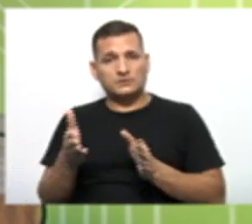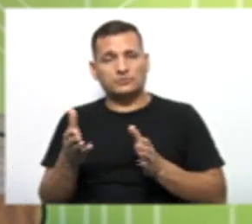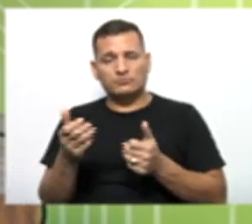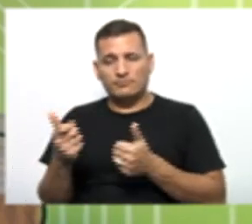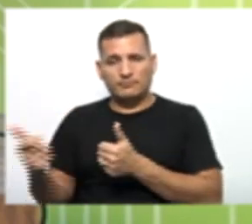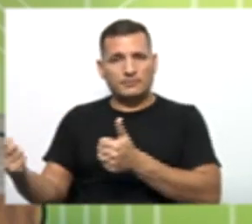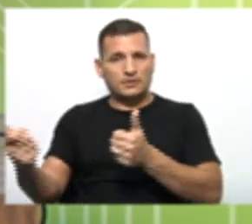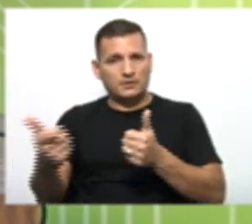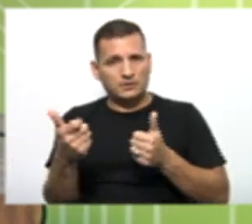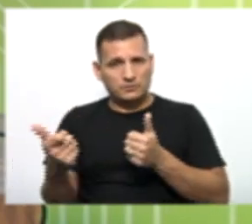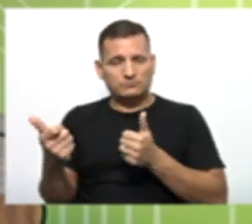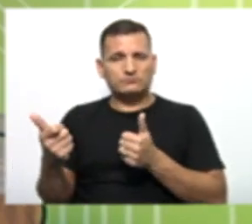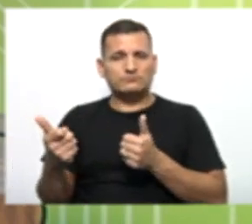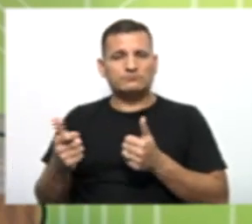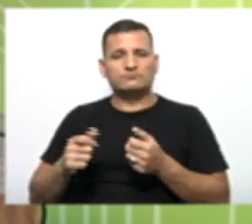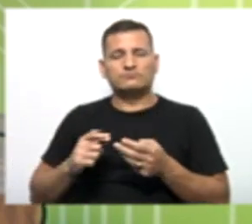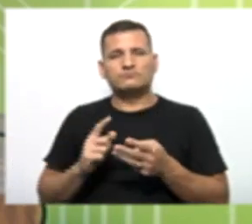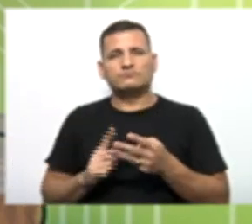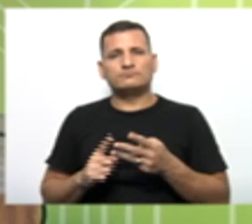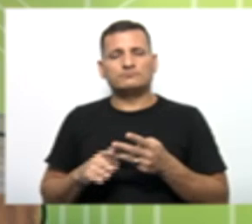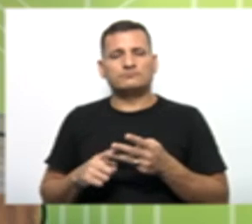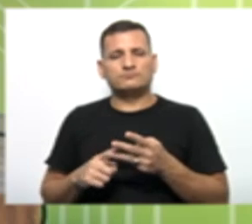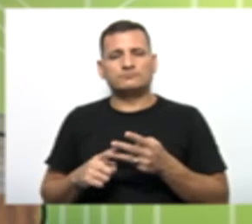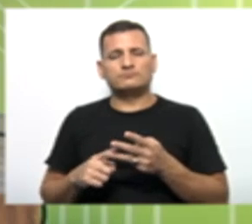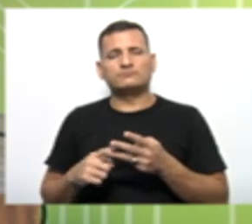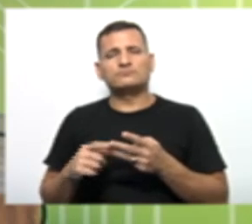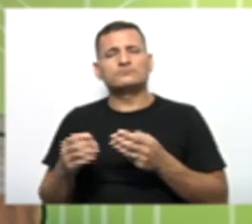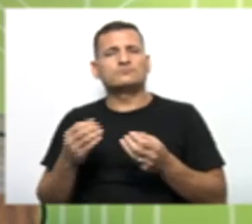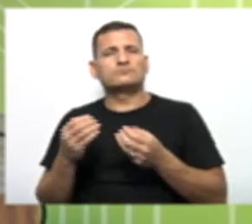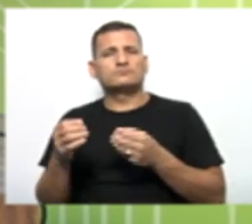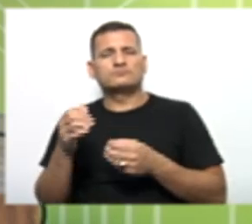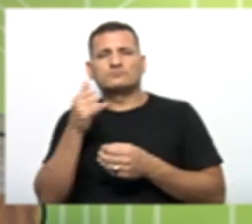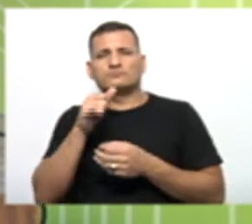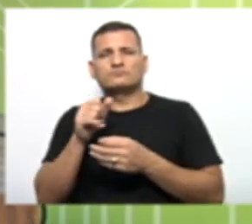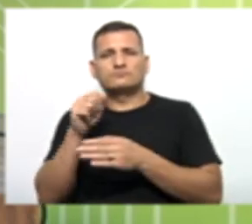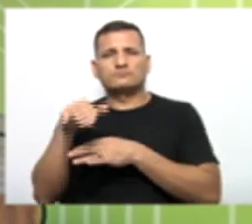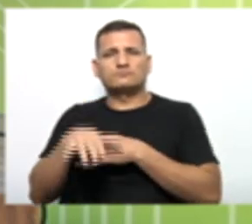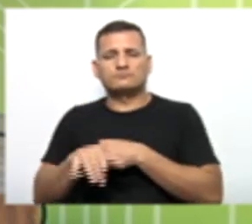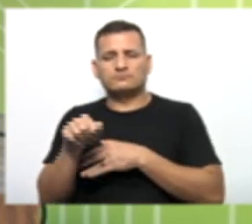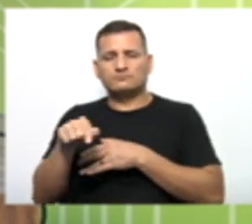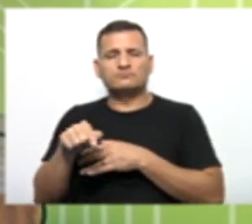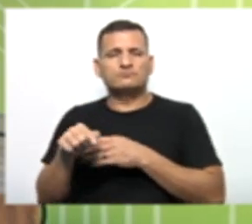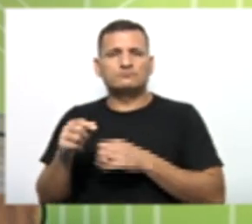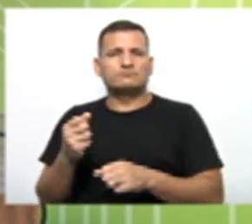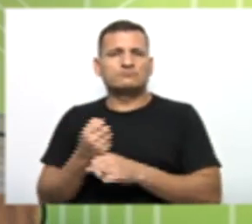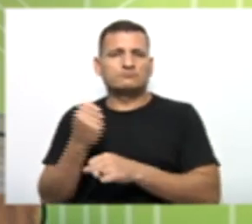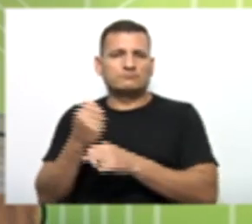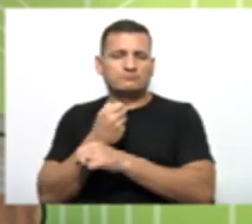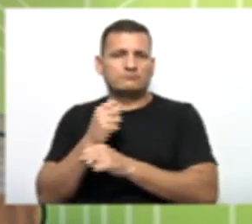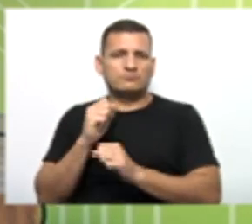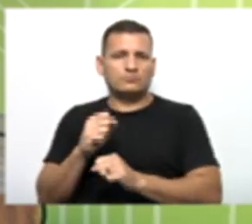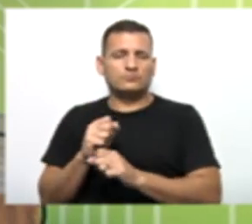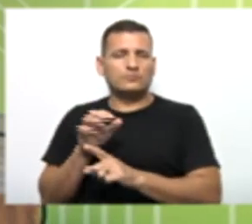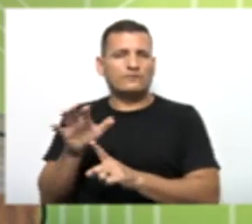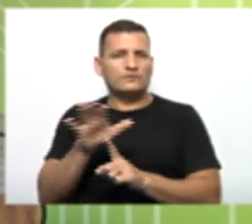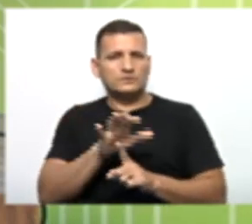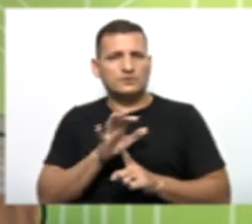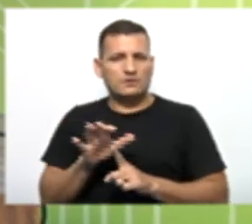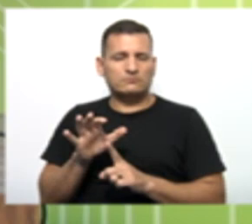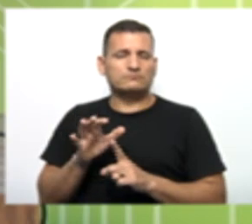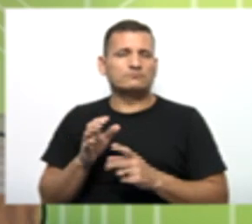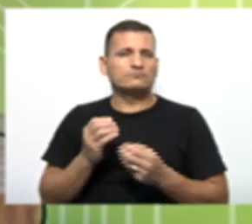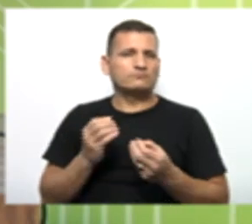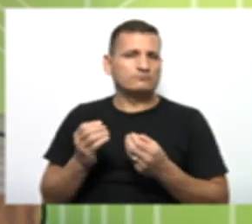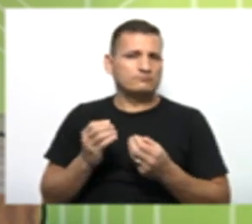dessas comunidades com esse rio, e como a construção de uma usina poderia influenciar nesses fatores.